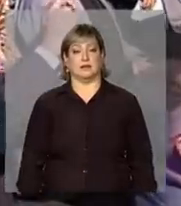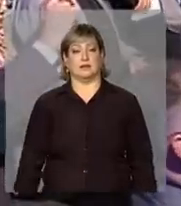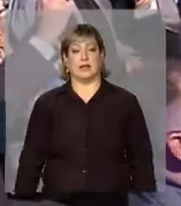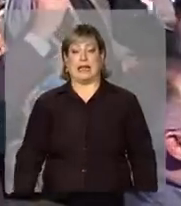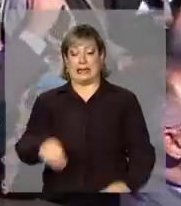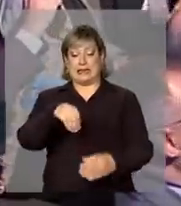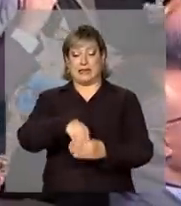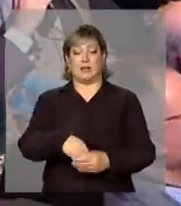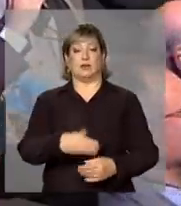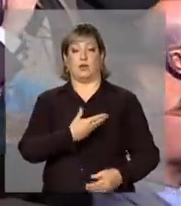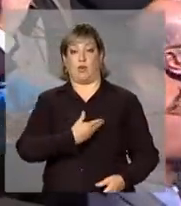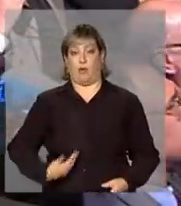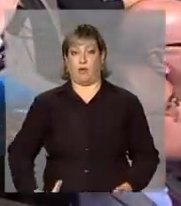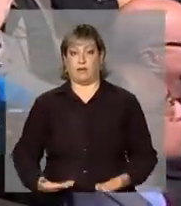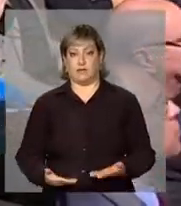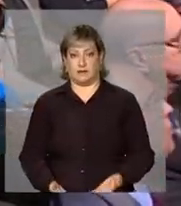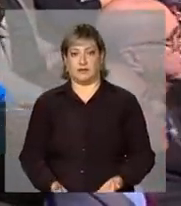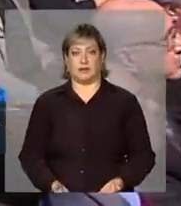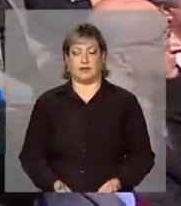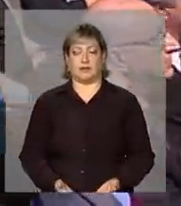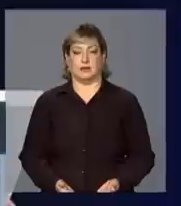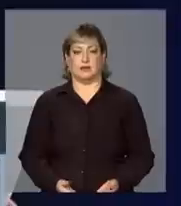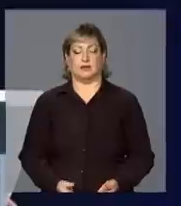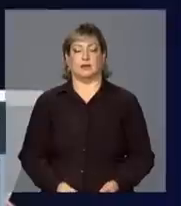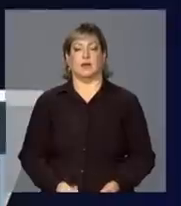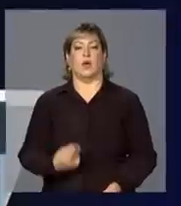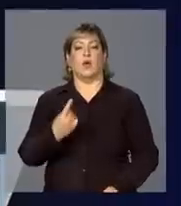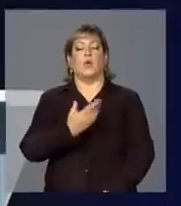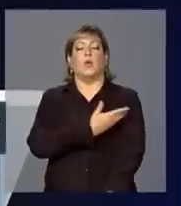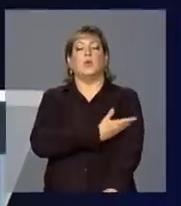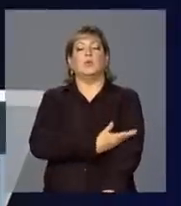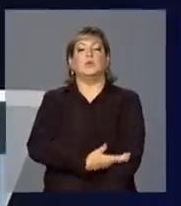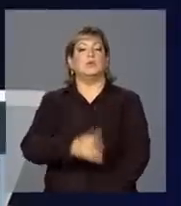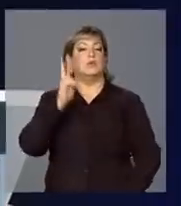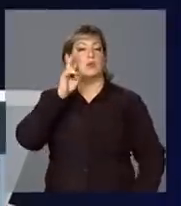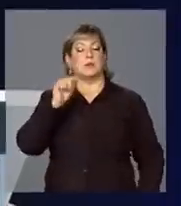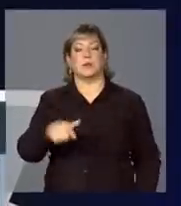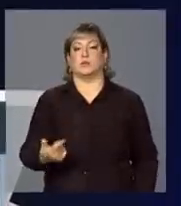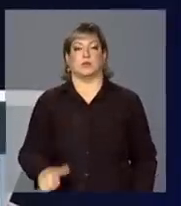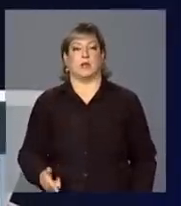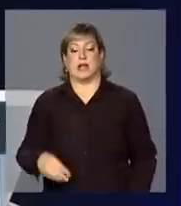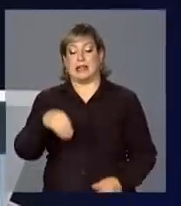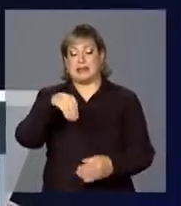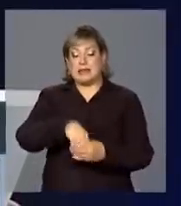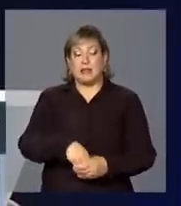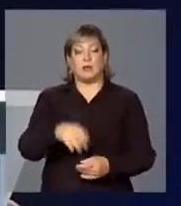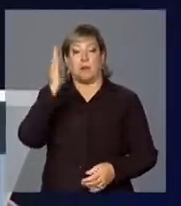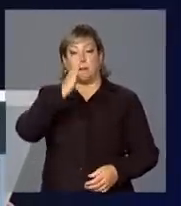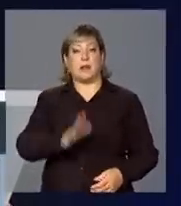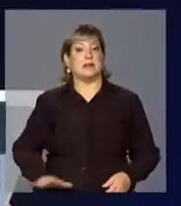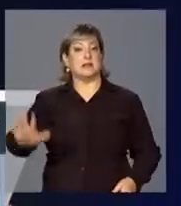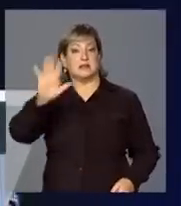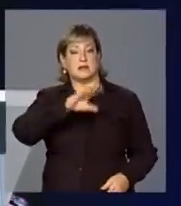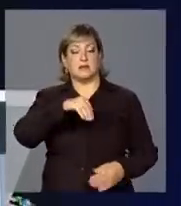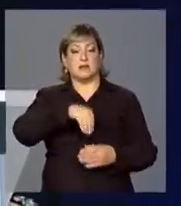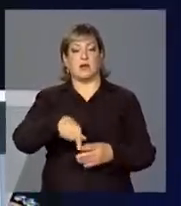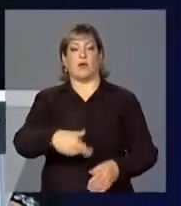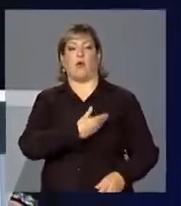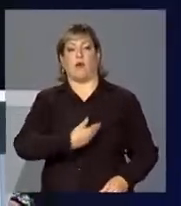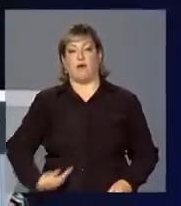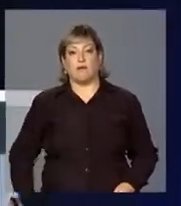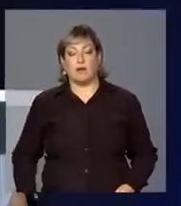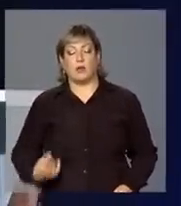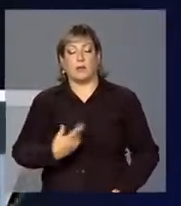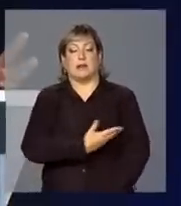dentro do governo, uma tradição nesse sentido. Não há dentro do Brasil, no governo, uma tradição